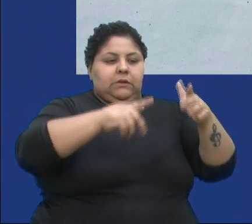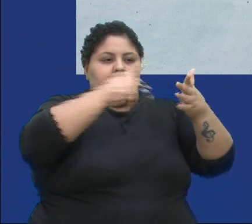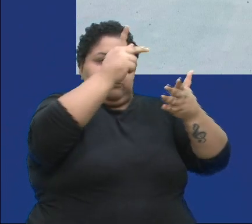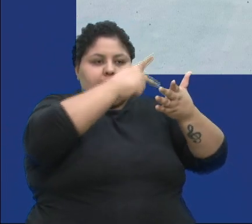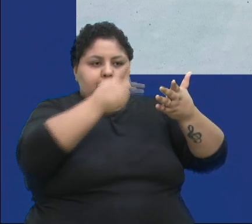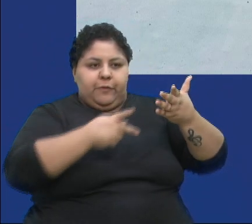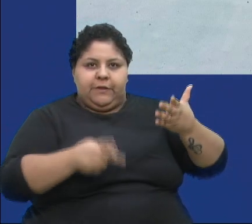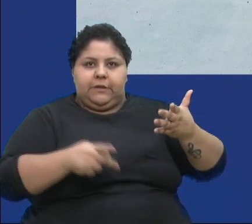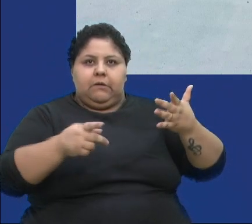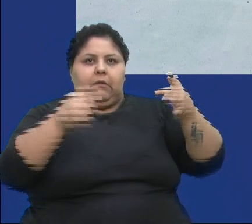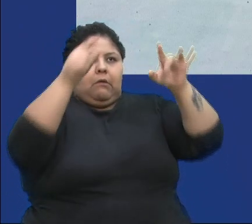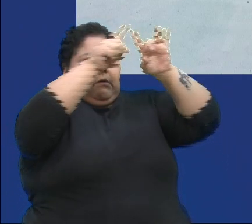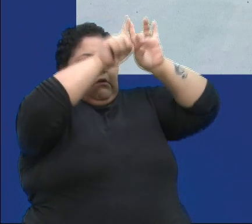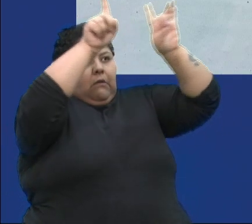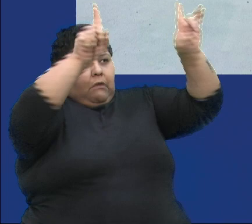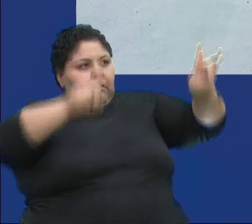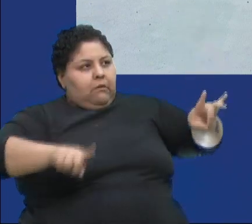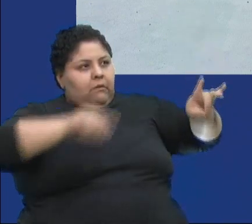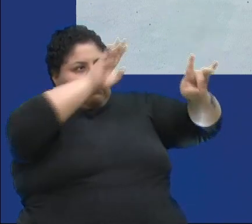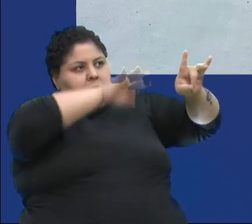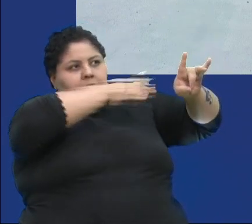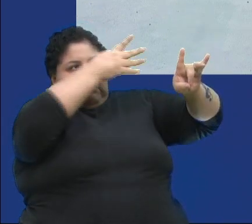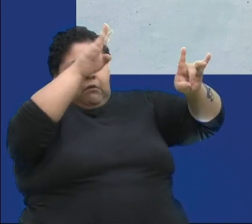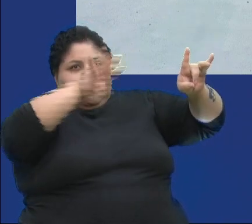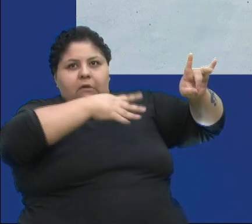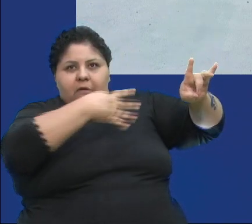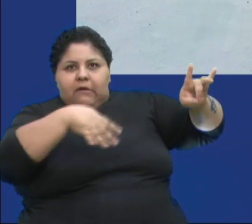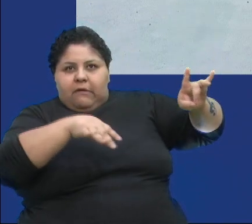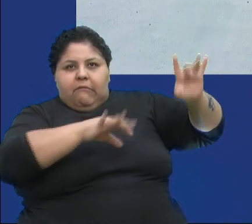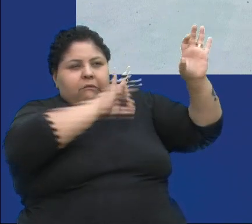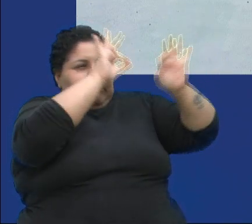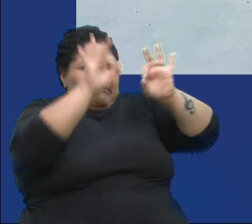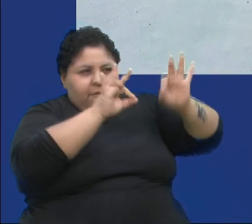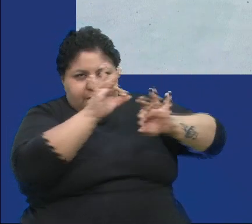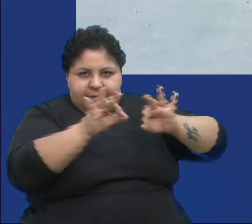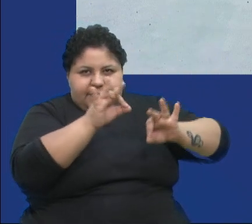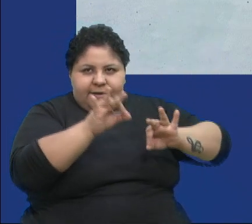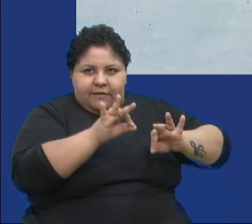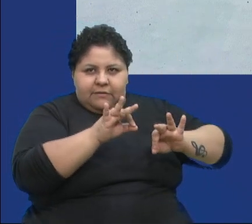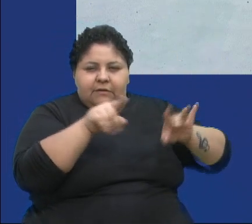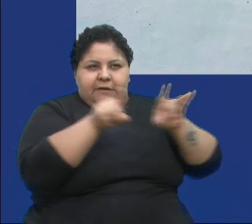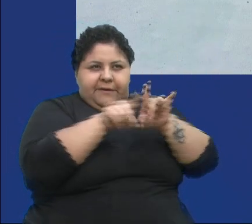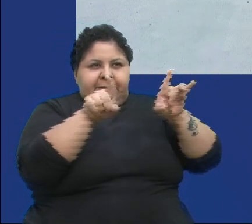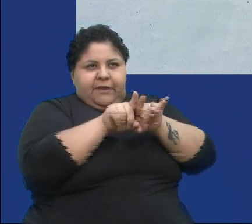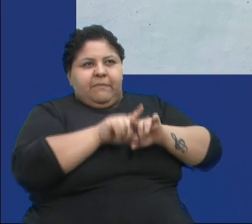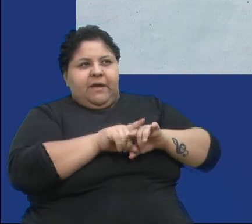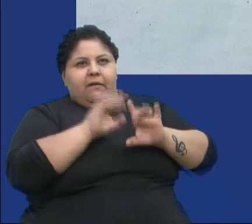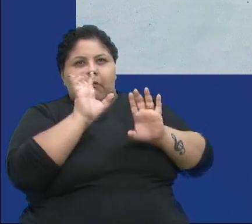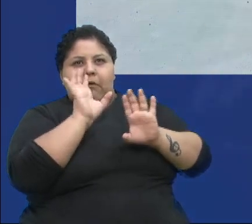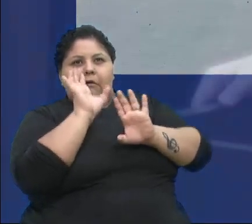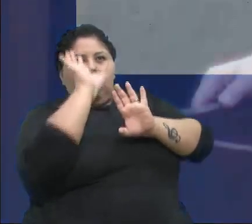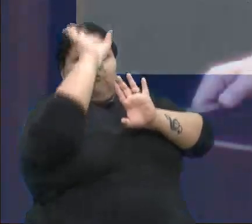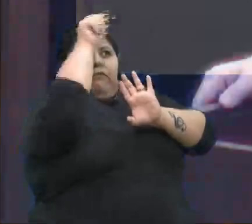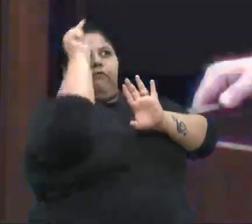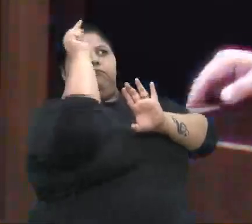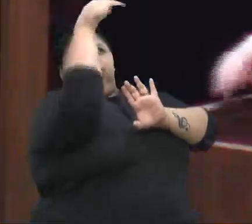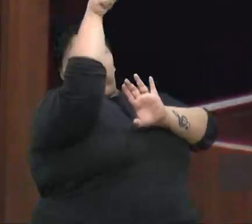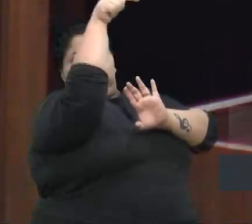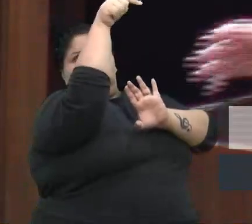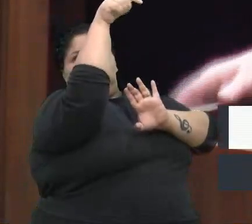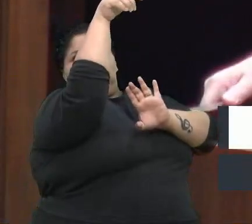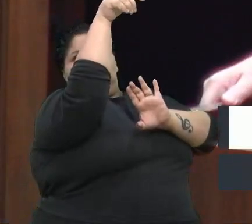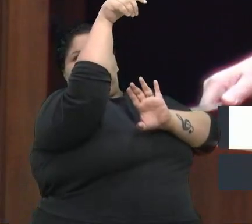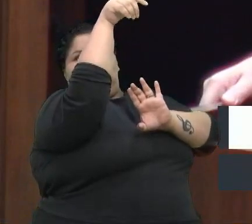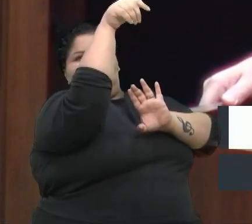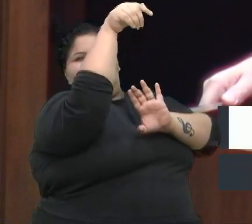foram arrumadas as cestas nas tabelas de basquete, porque ali acontece campeonatos de basquete de rua, o jogo de futebol,